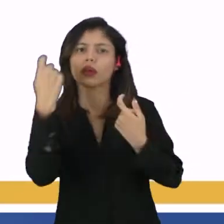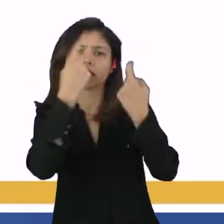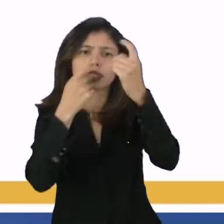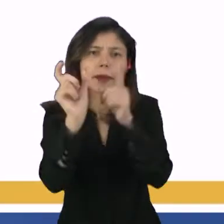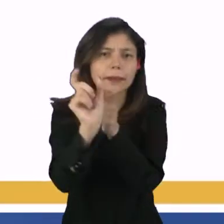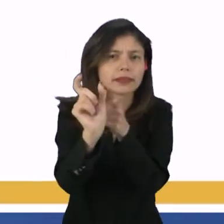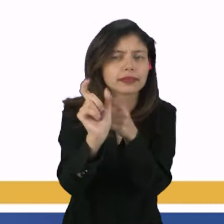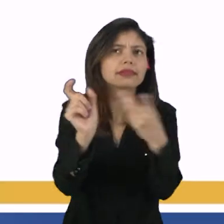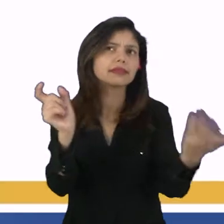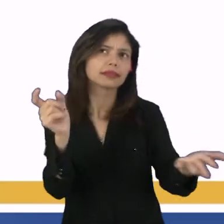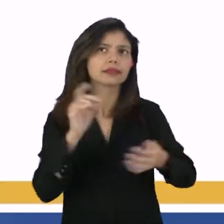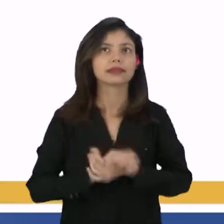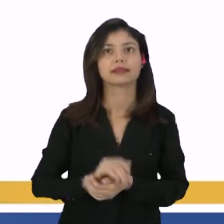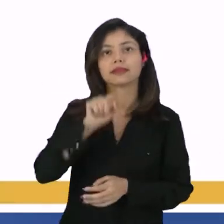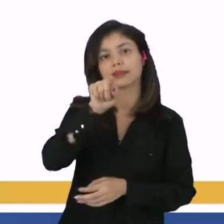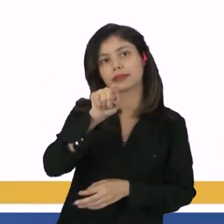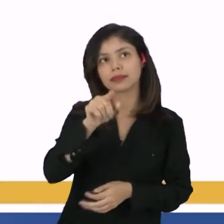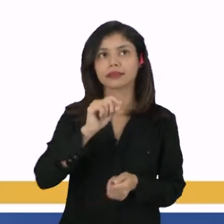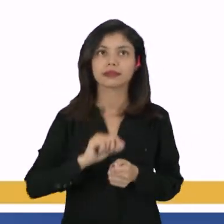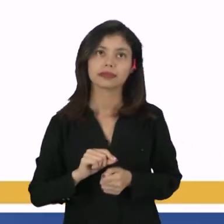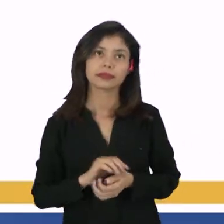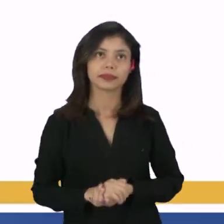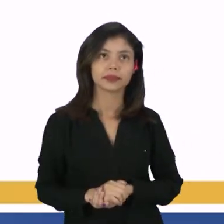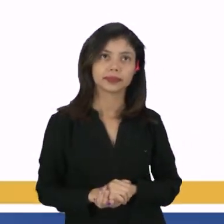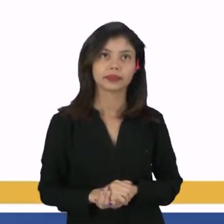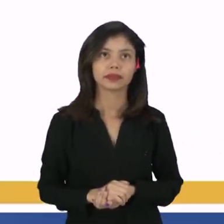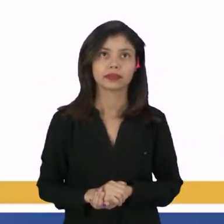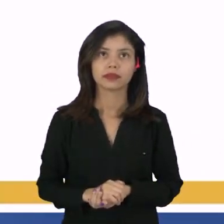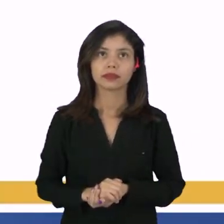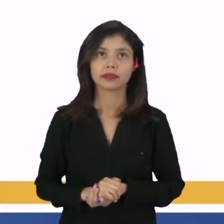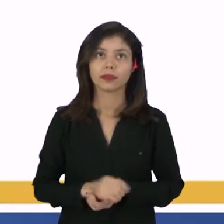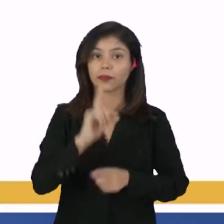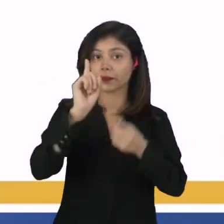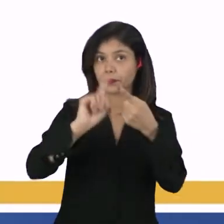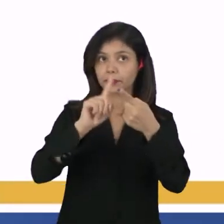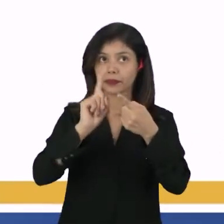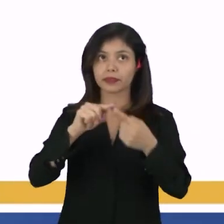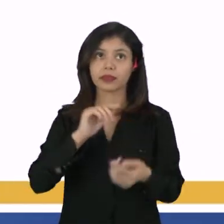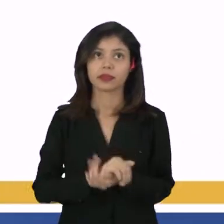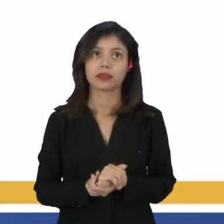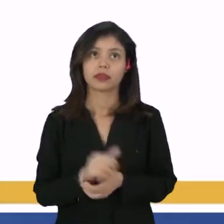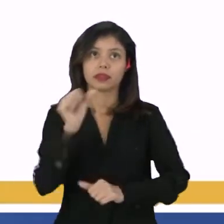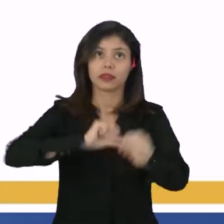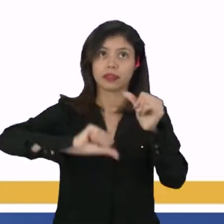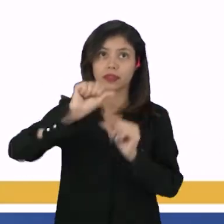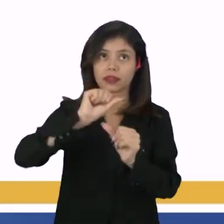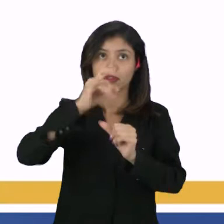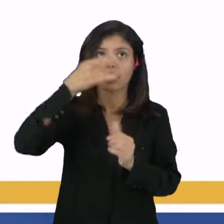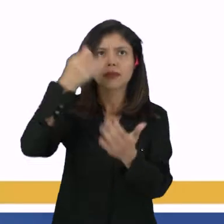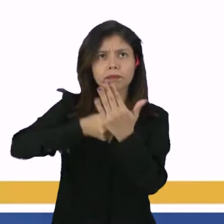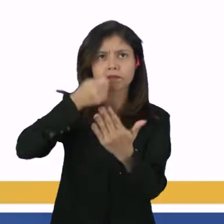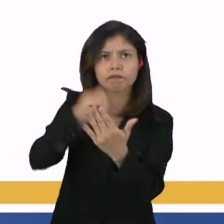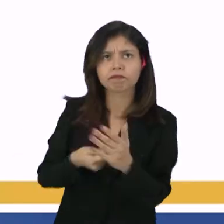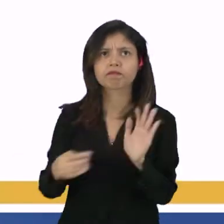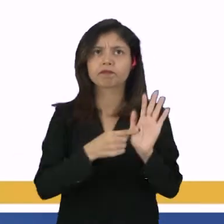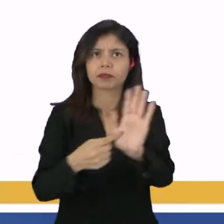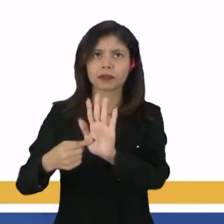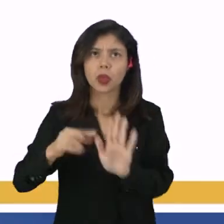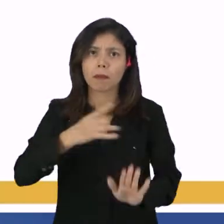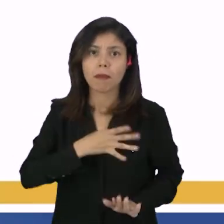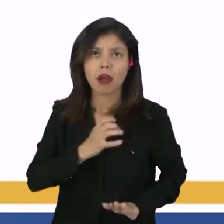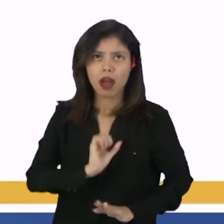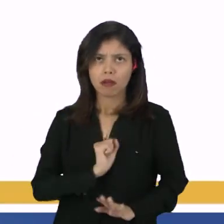dessas palavras ou expressões elas se referem. Definição número 1. Aversão intensa motivada